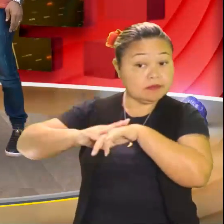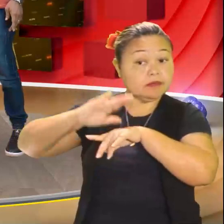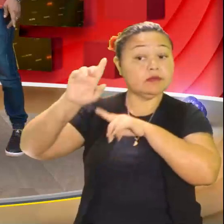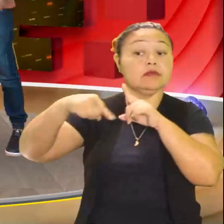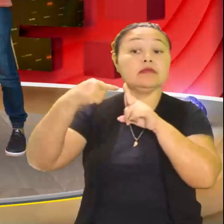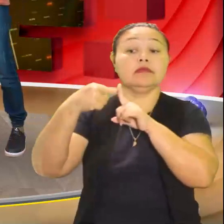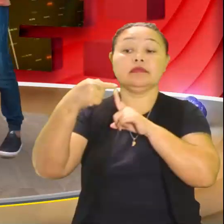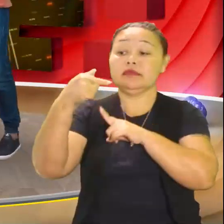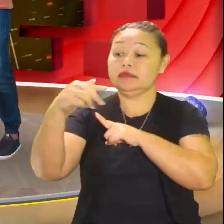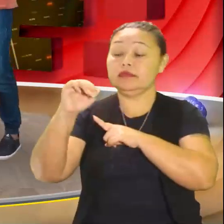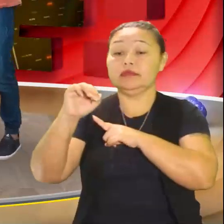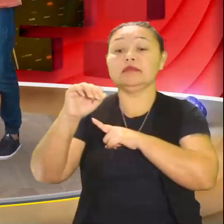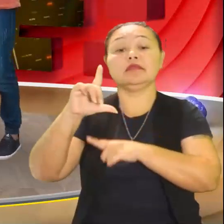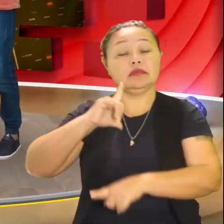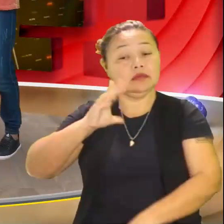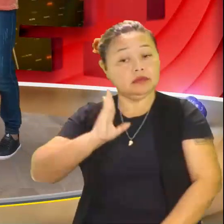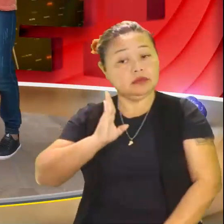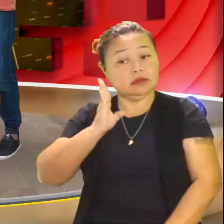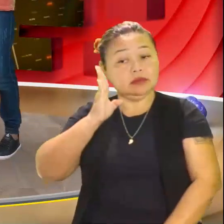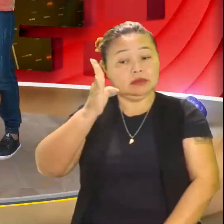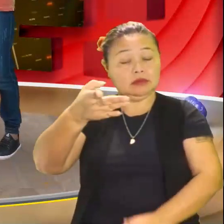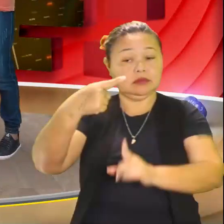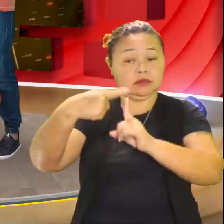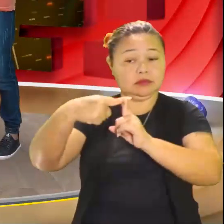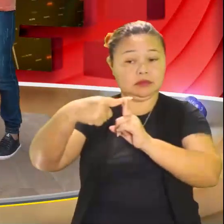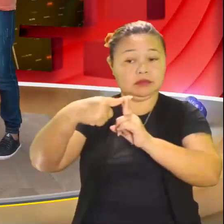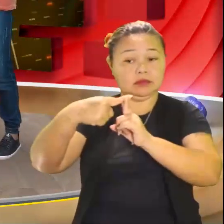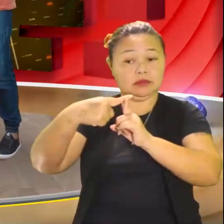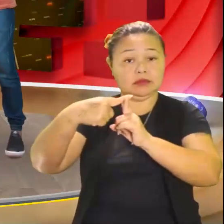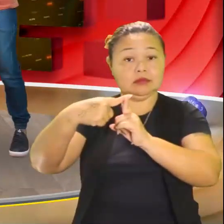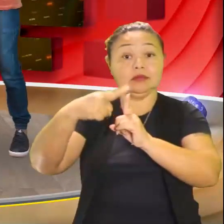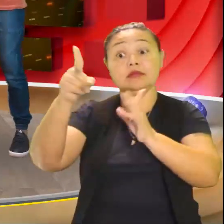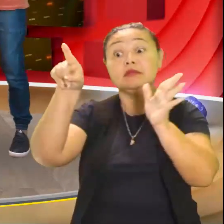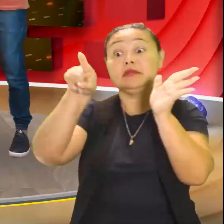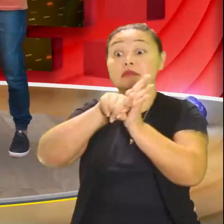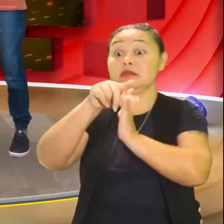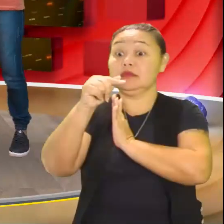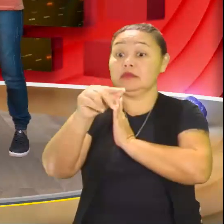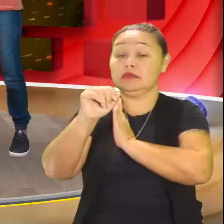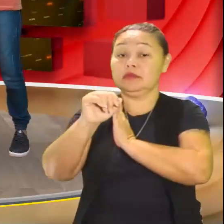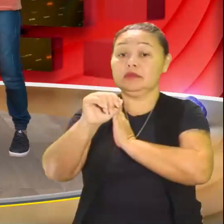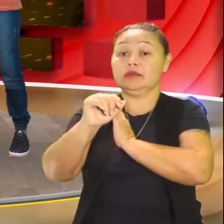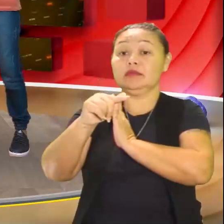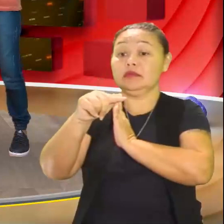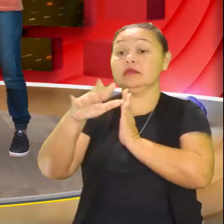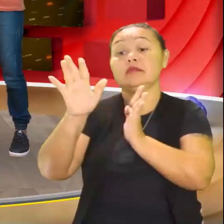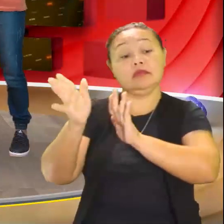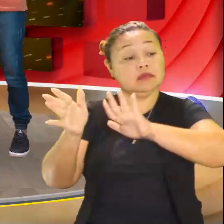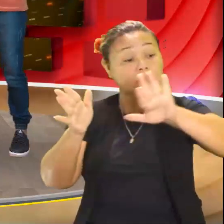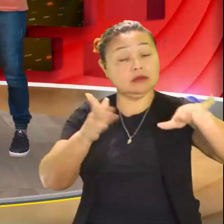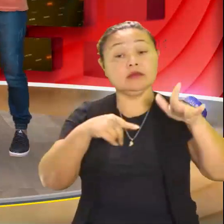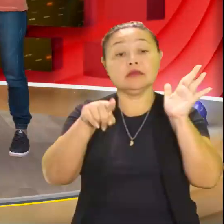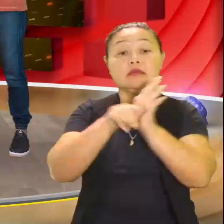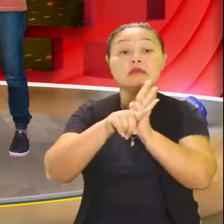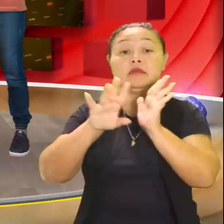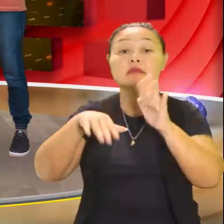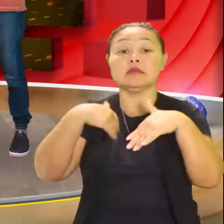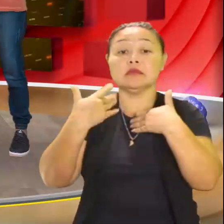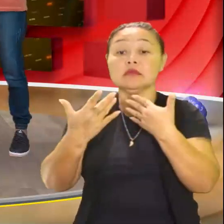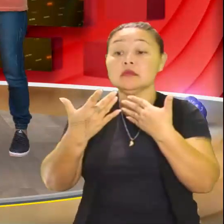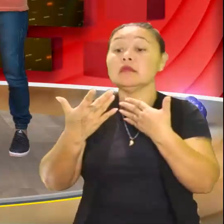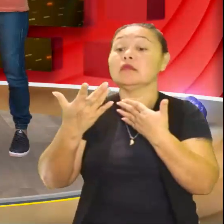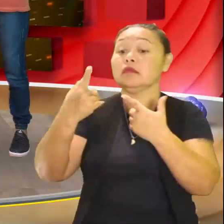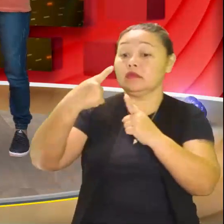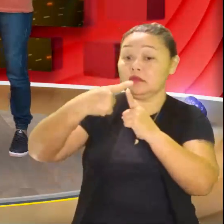que mais já garante que está indo para o lado positivo. O lado positivo e se tivesse menos 70, estaria negativo, né? Então